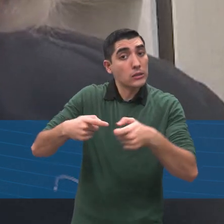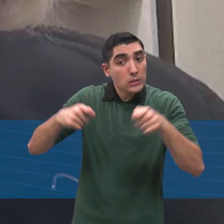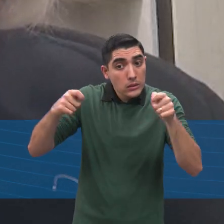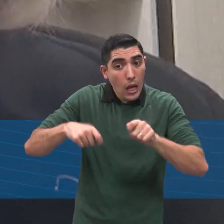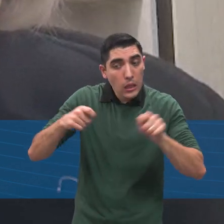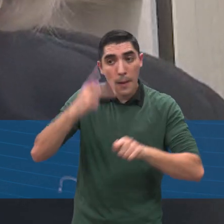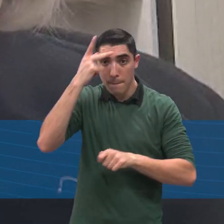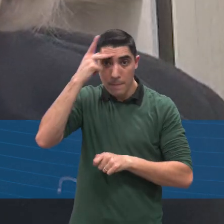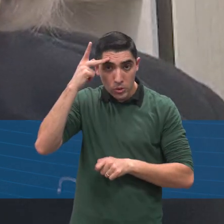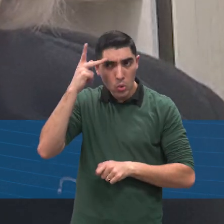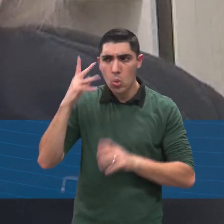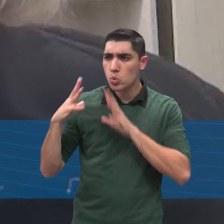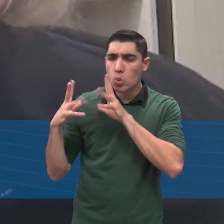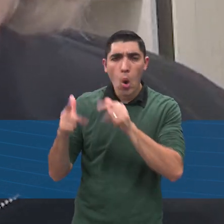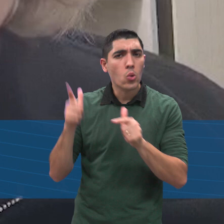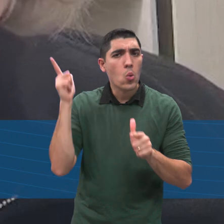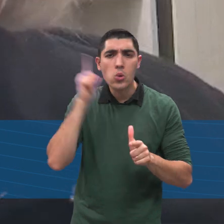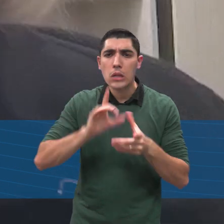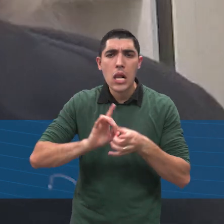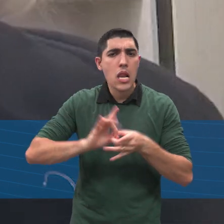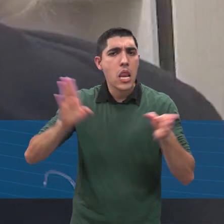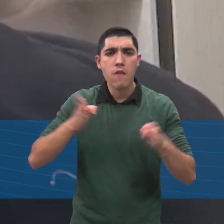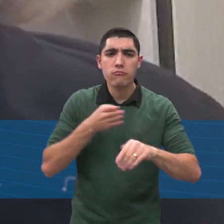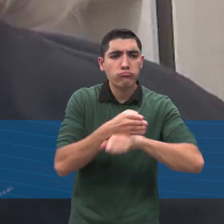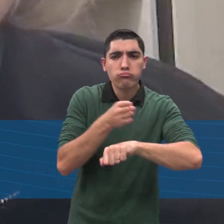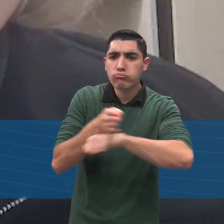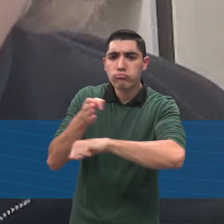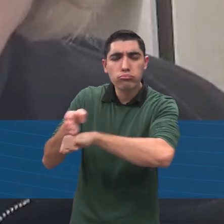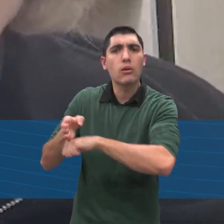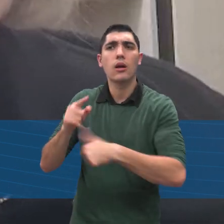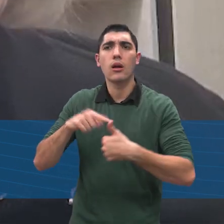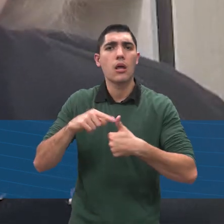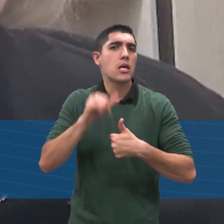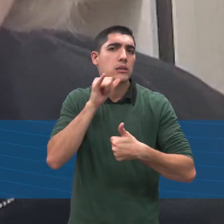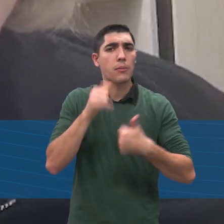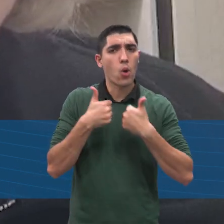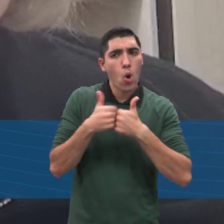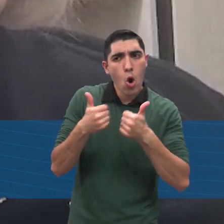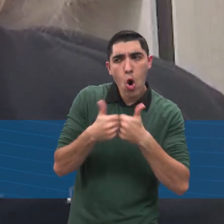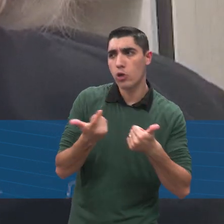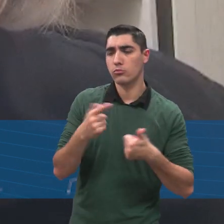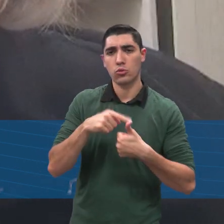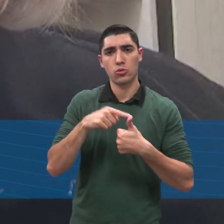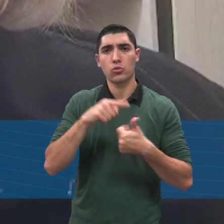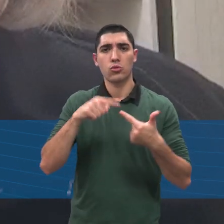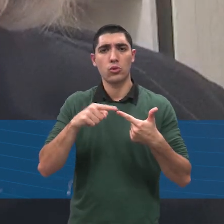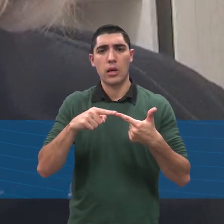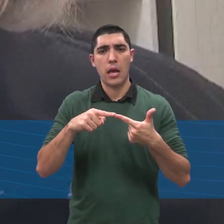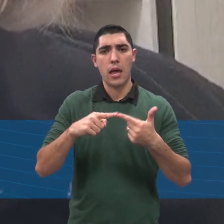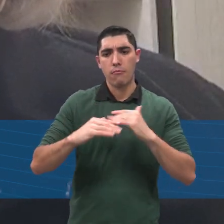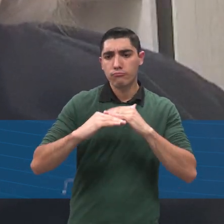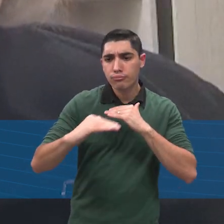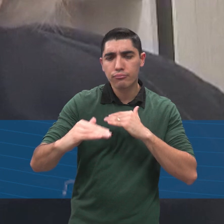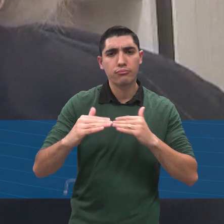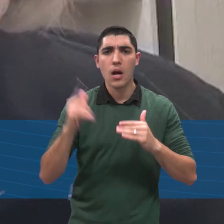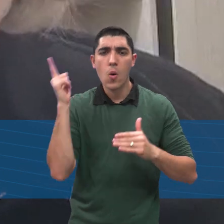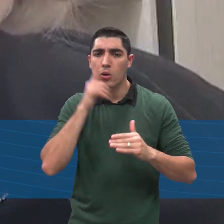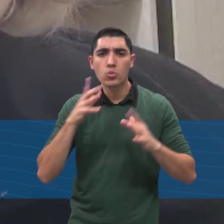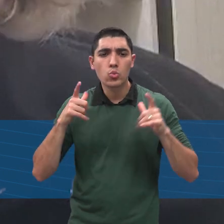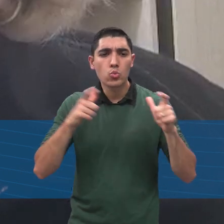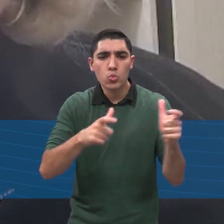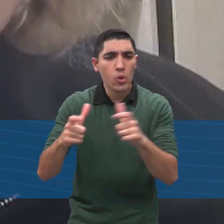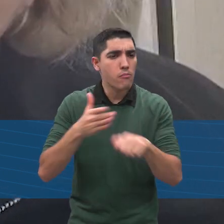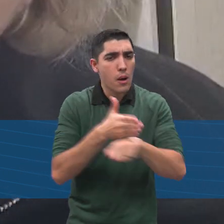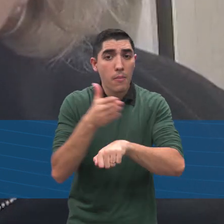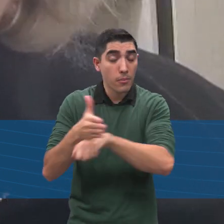acessadas de maneira democrática, ou seja, com transporte público eficiente, é algo que é